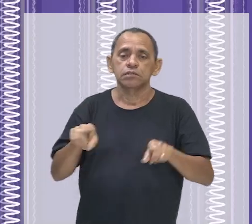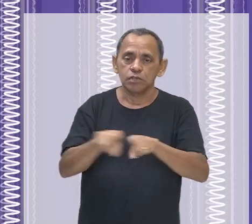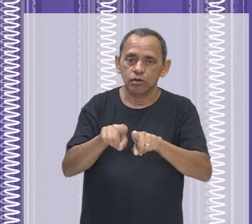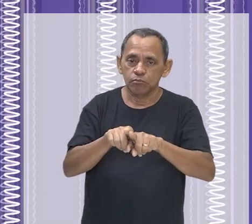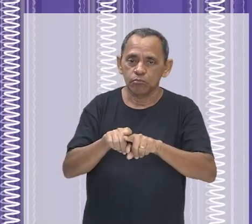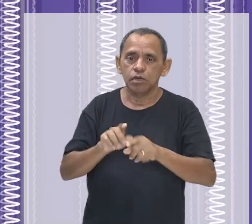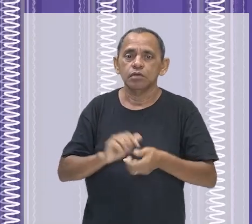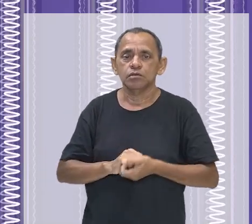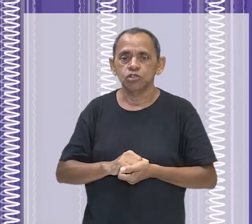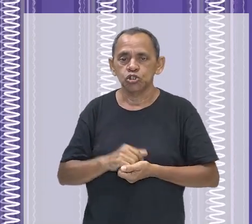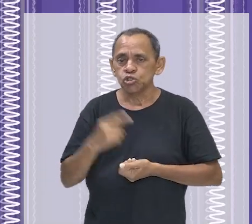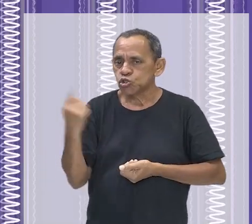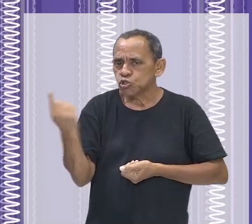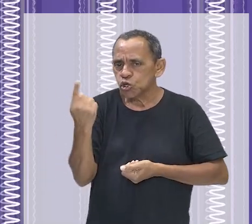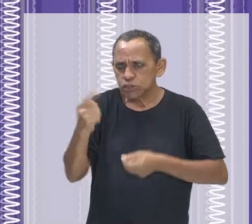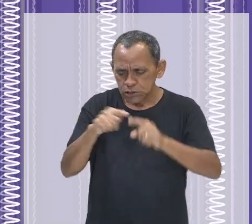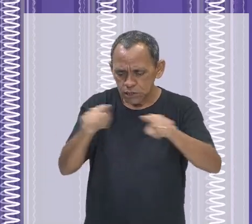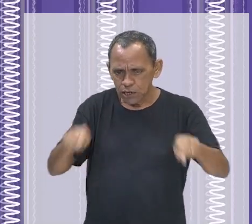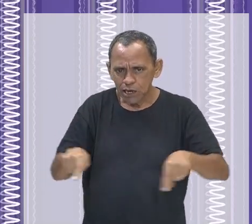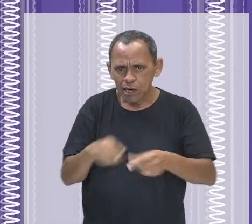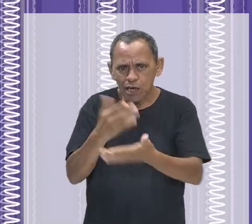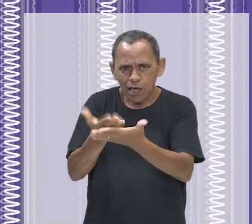e nenhum aluno ao teu redor,